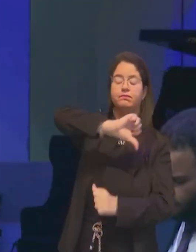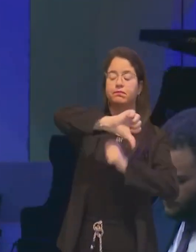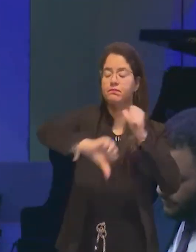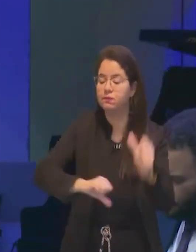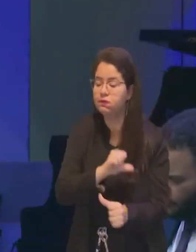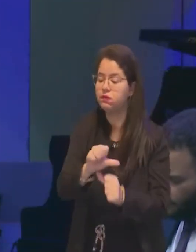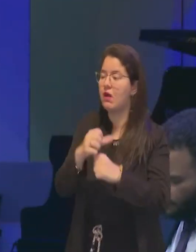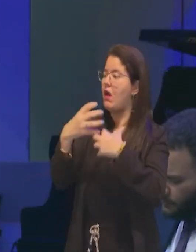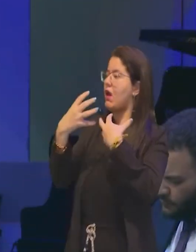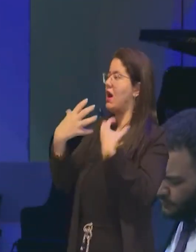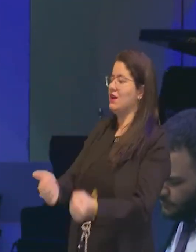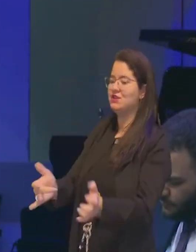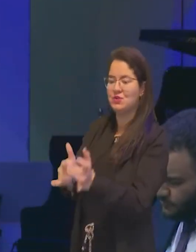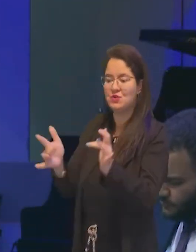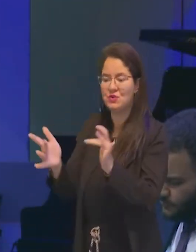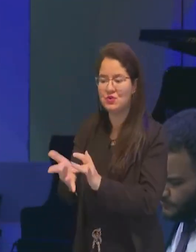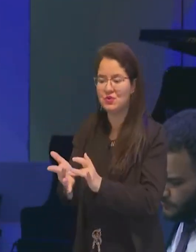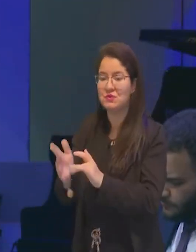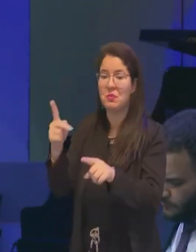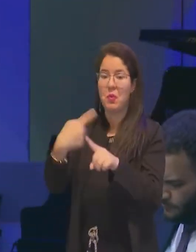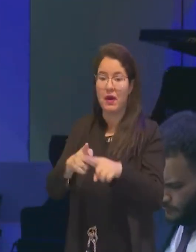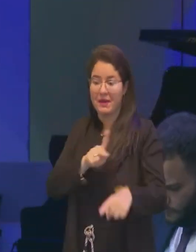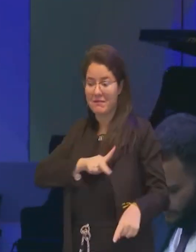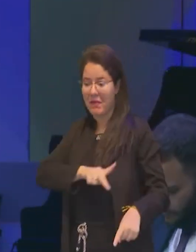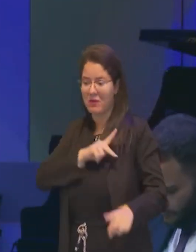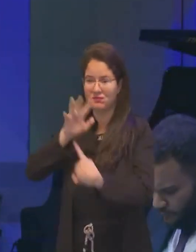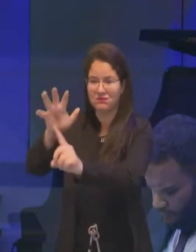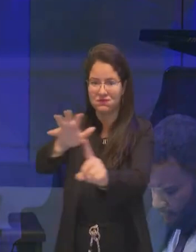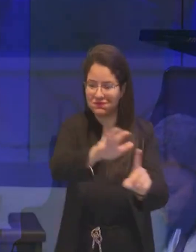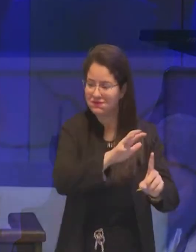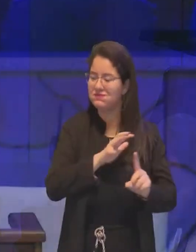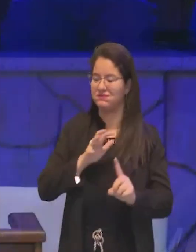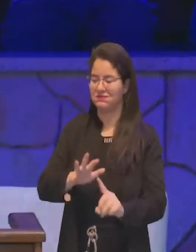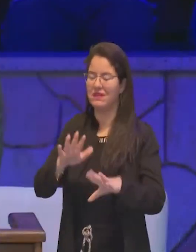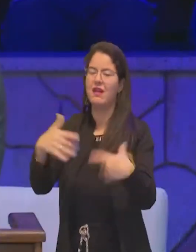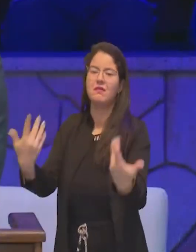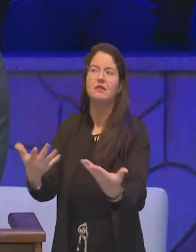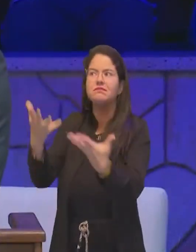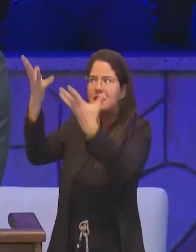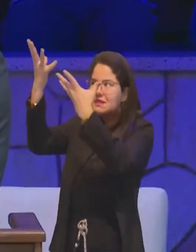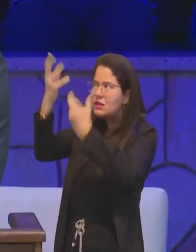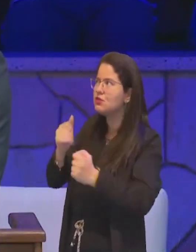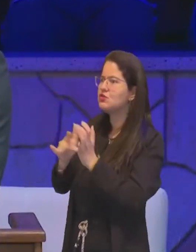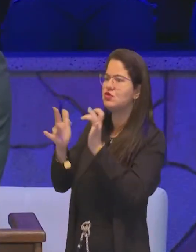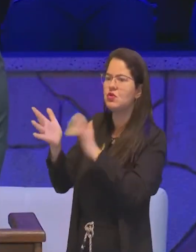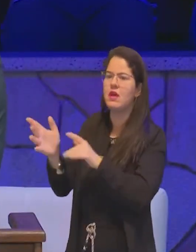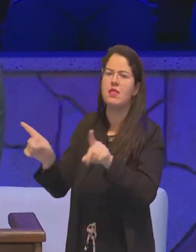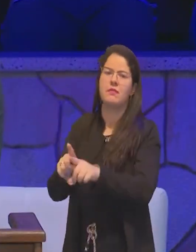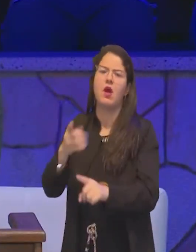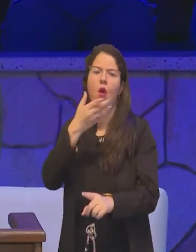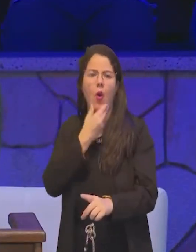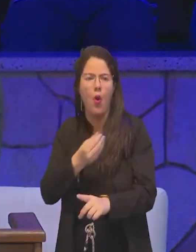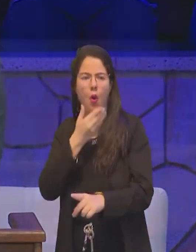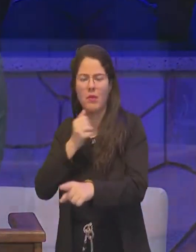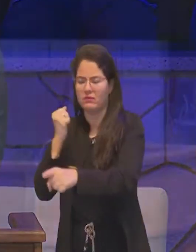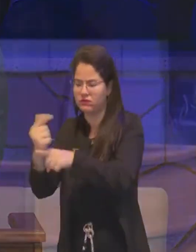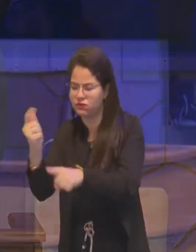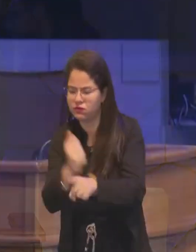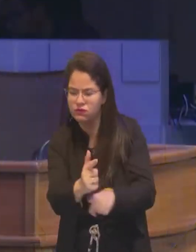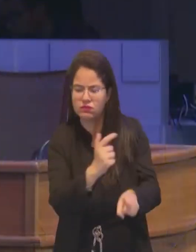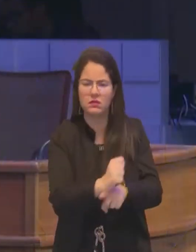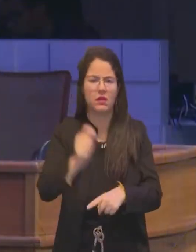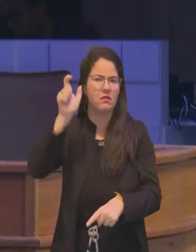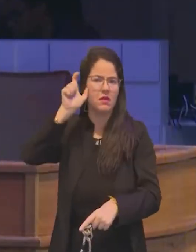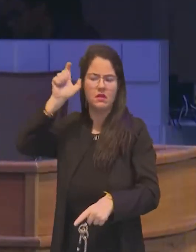pessoas receberam o Espírito Santo. Homens que tentavam expulsar demônios, os filhos de Seva,